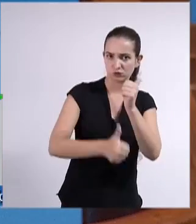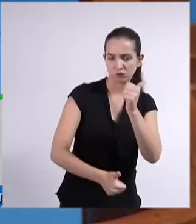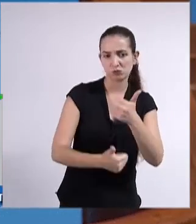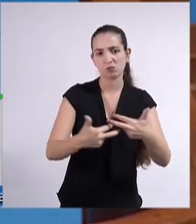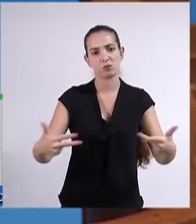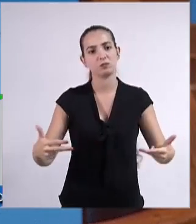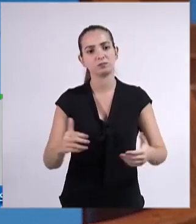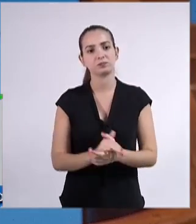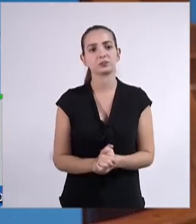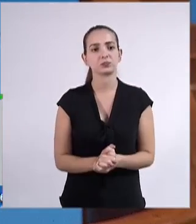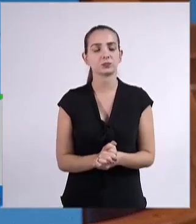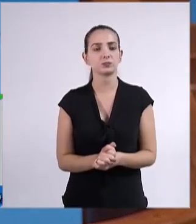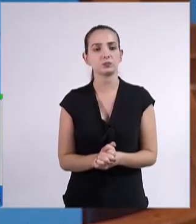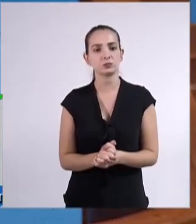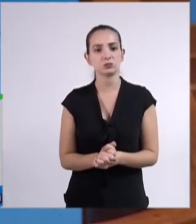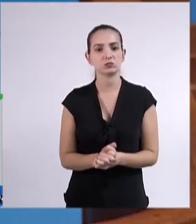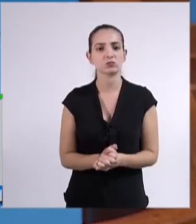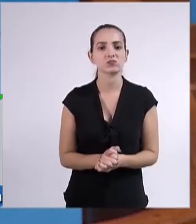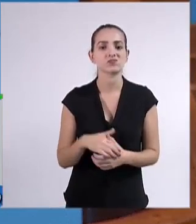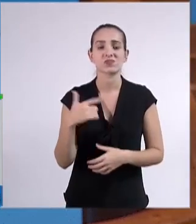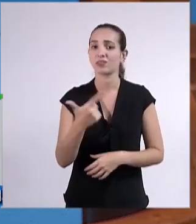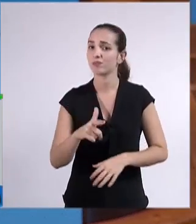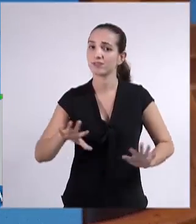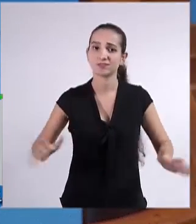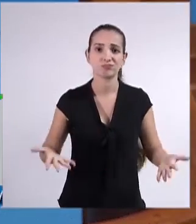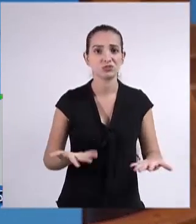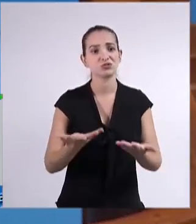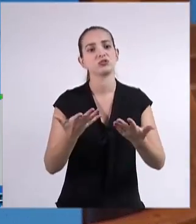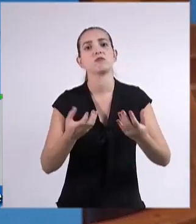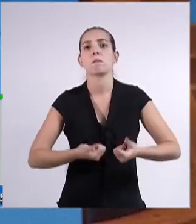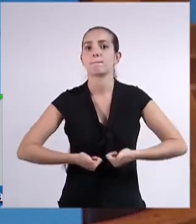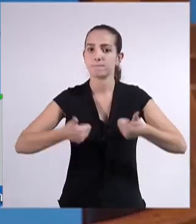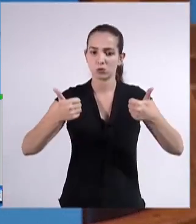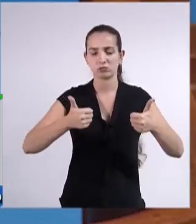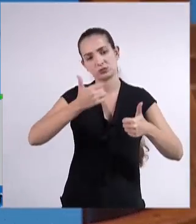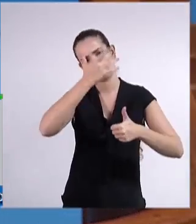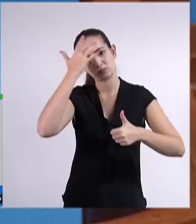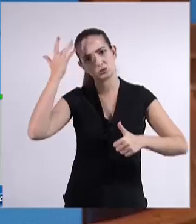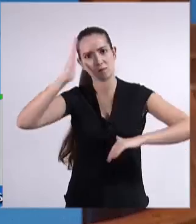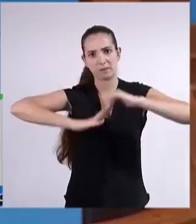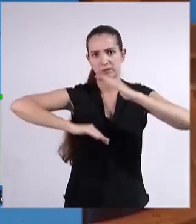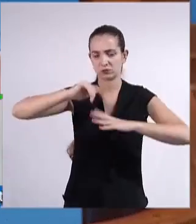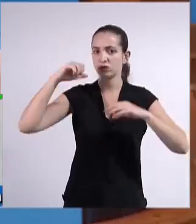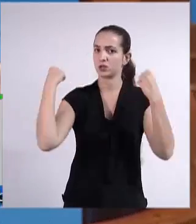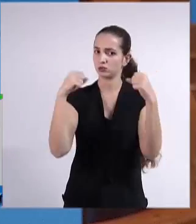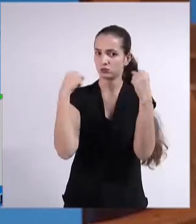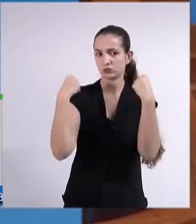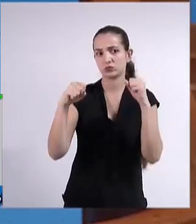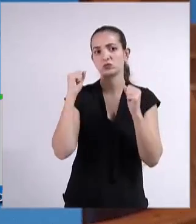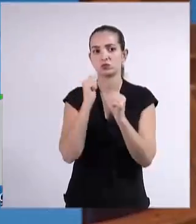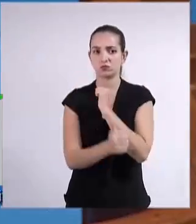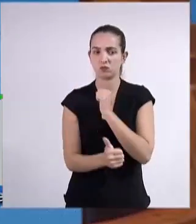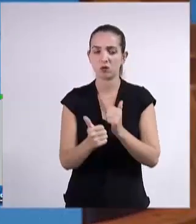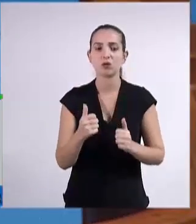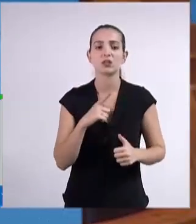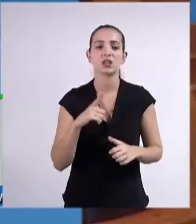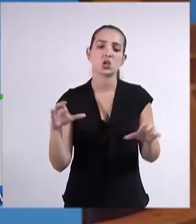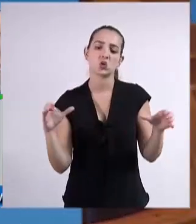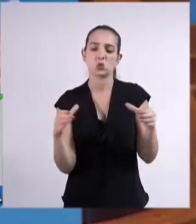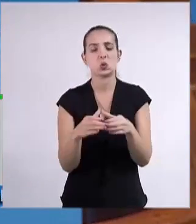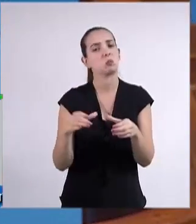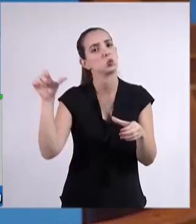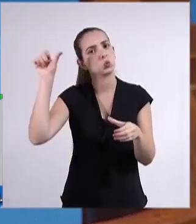incentivo aos jogadores, equipes péssimas, porque não há uma estrutura,